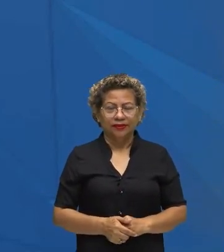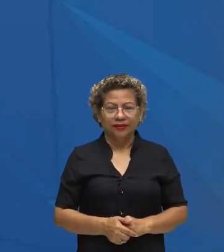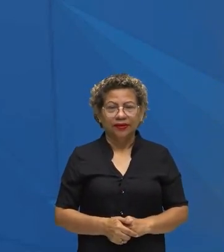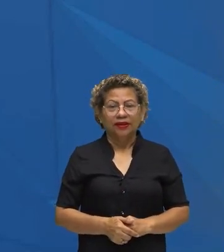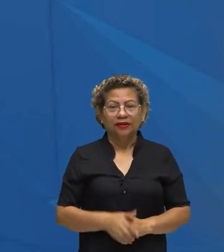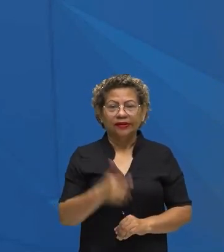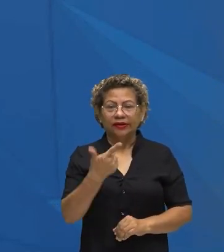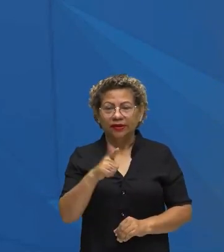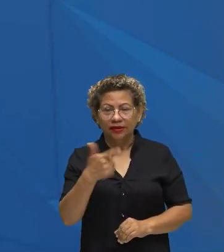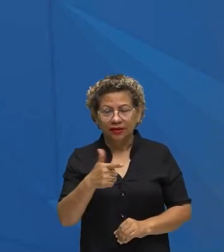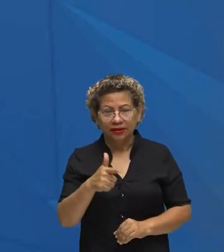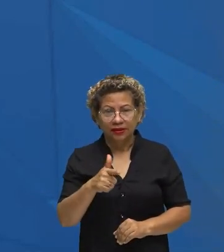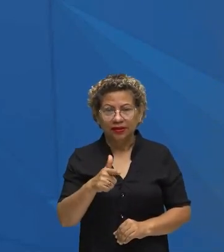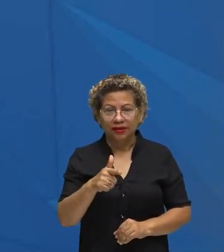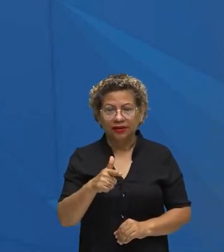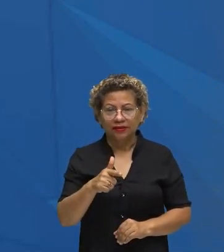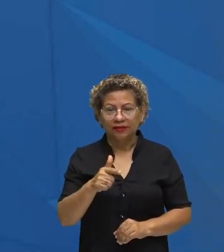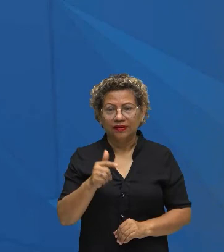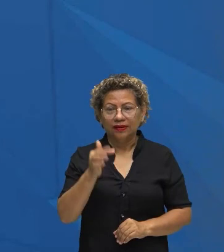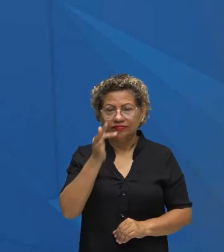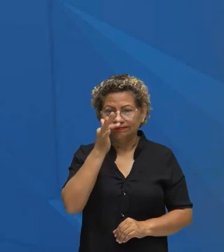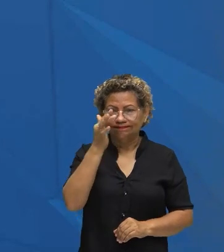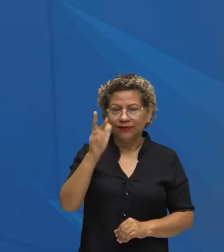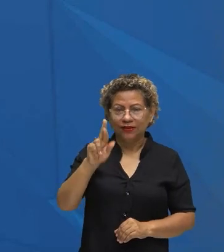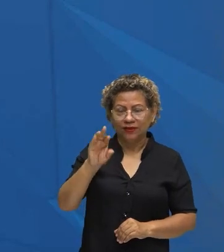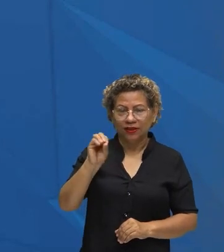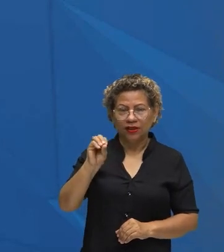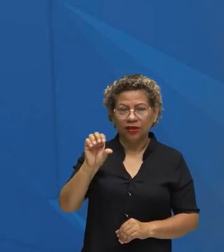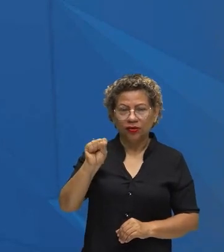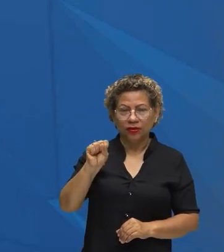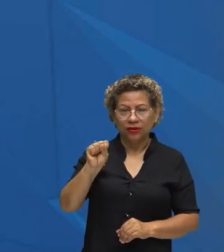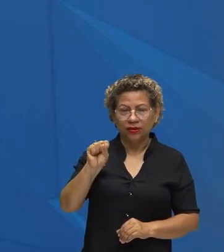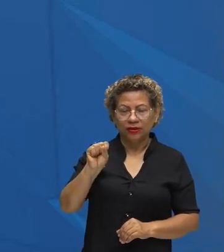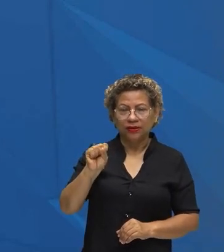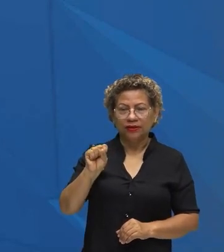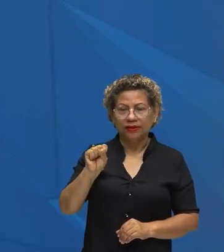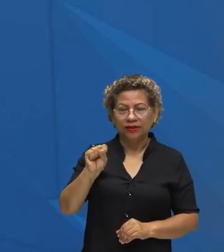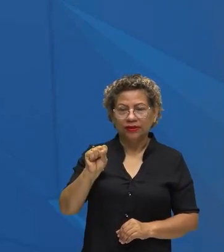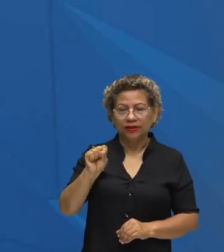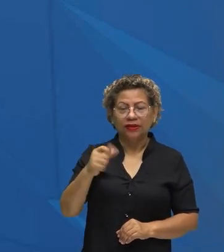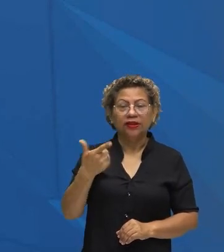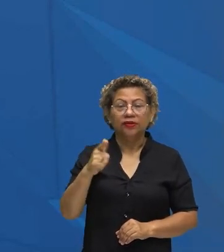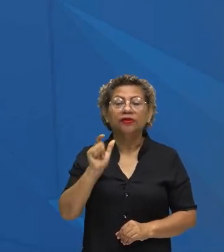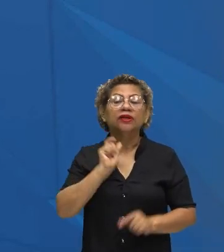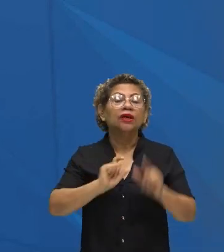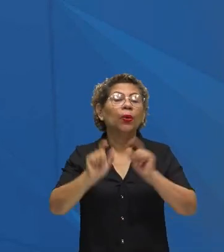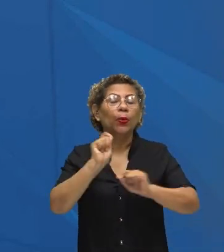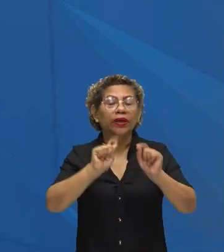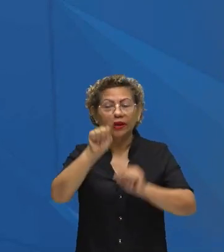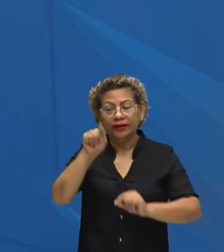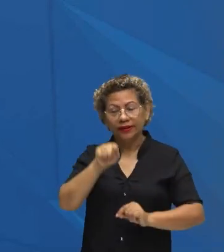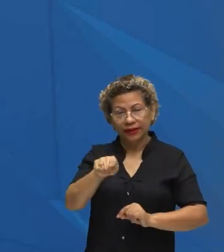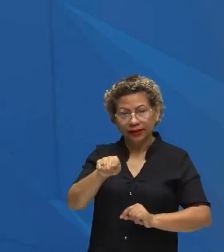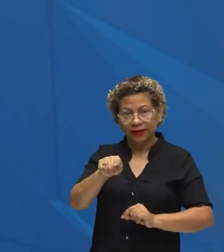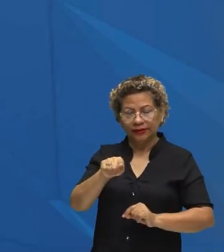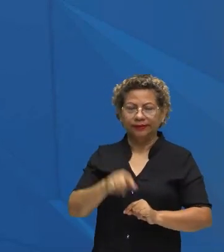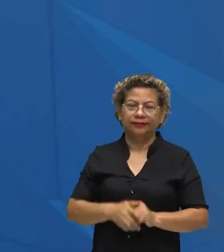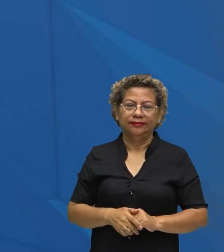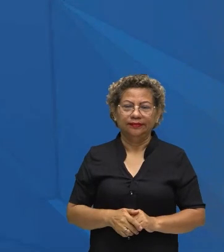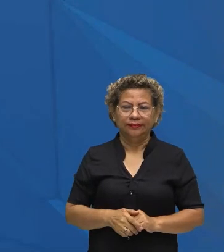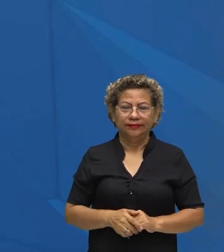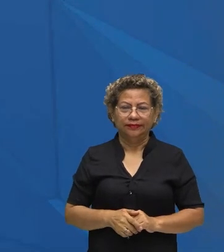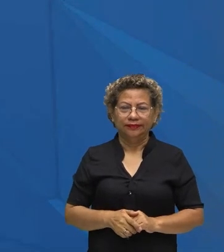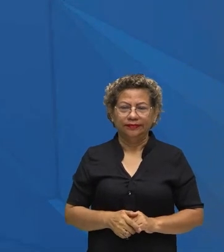não achei muito comum. Deixei ela por último para a gente poder ali, né, ter aquele suspense relacionado ali